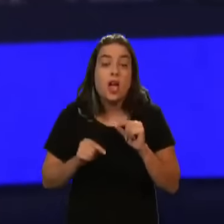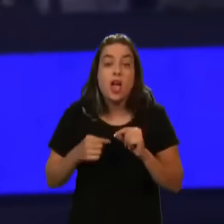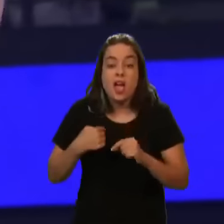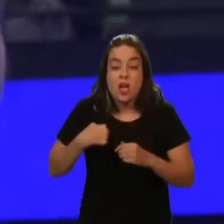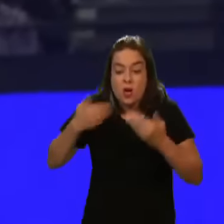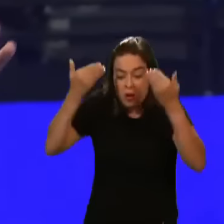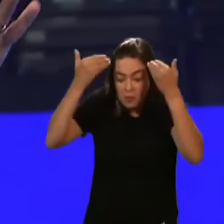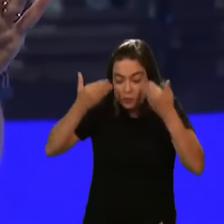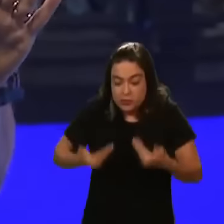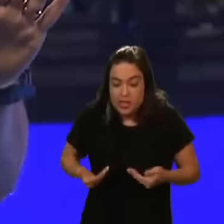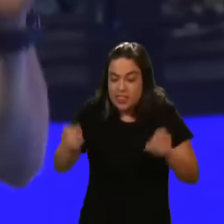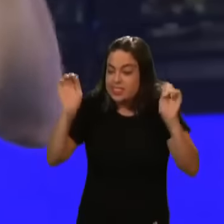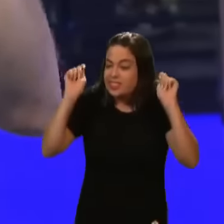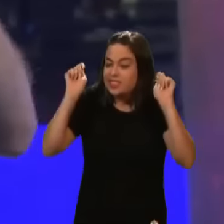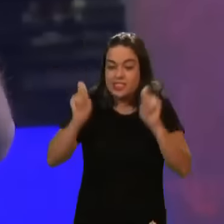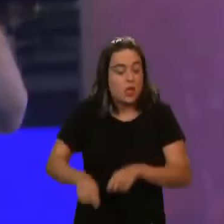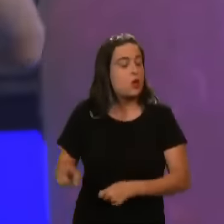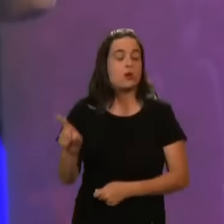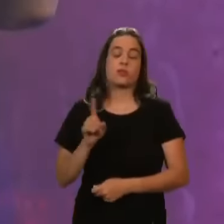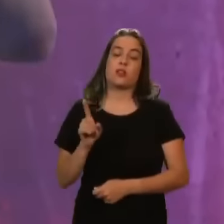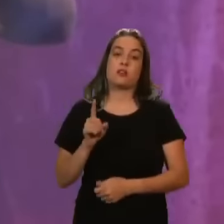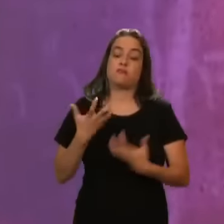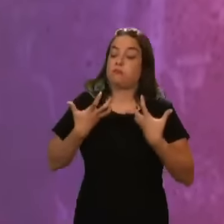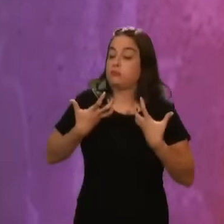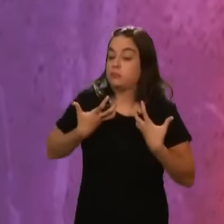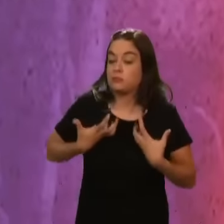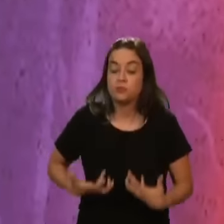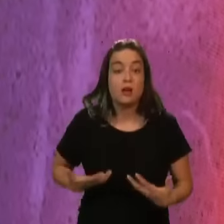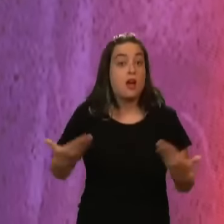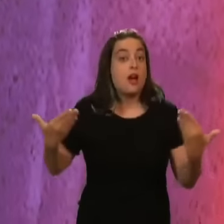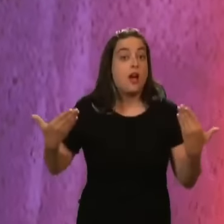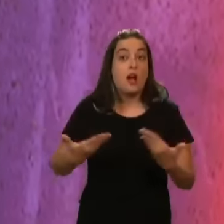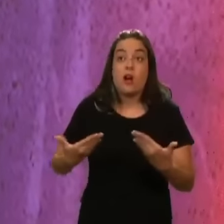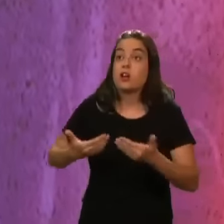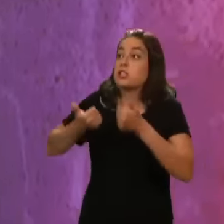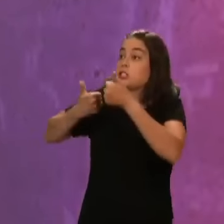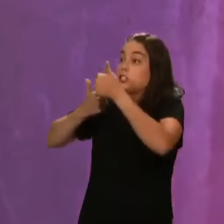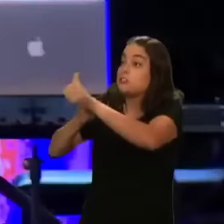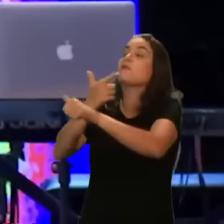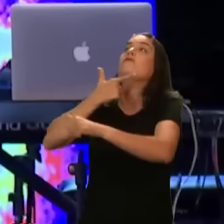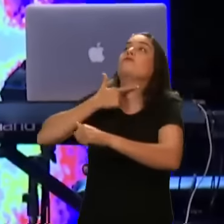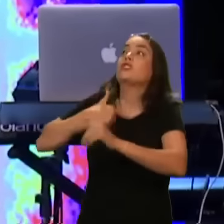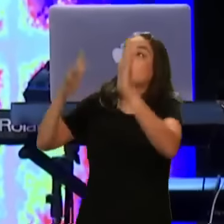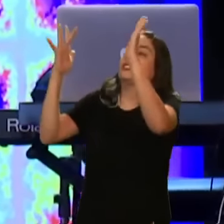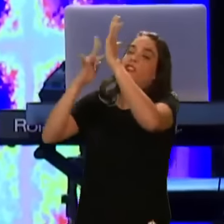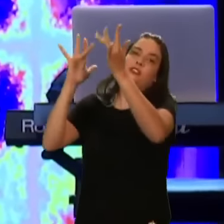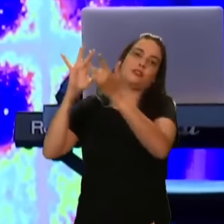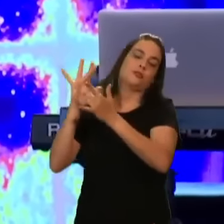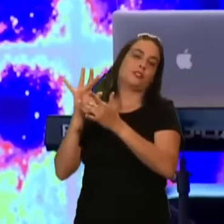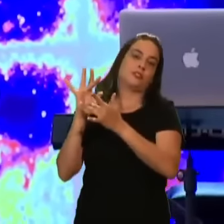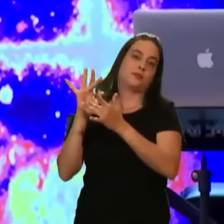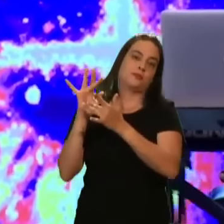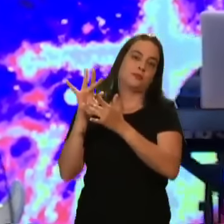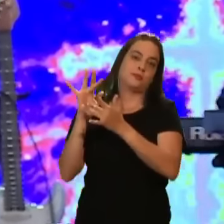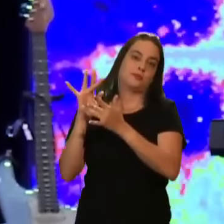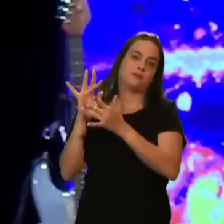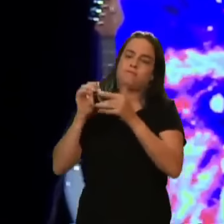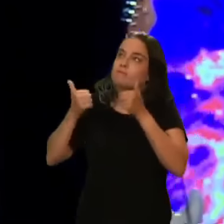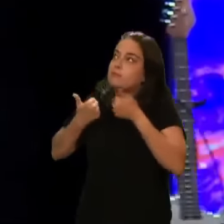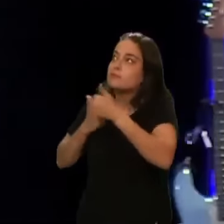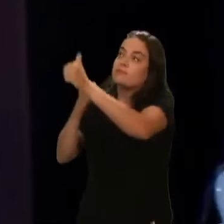deram certo. Eu agora vou seguir o plano do Filho de Deus. Eu vou seguir a